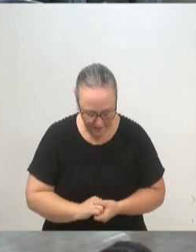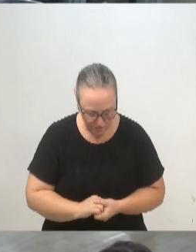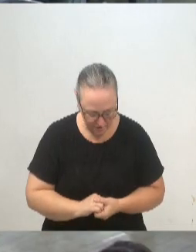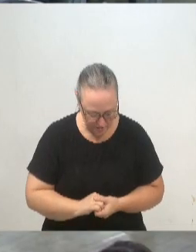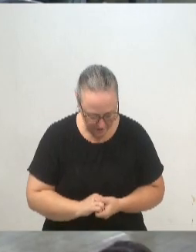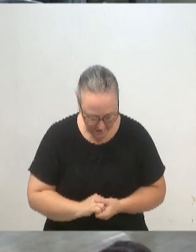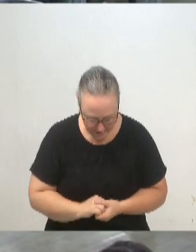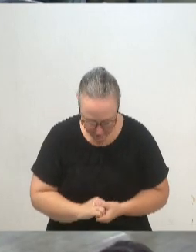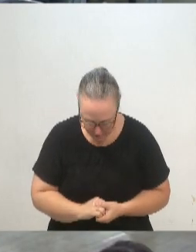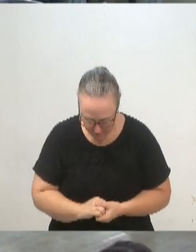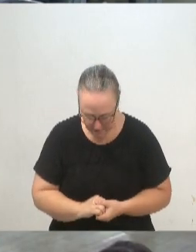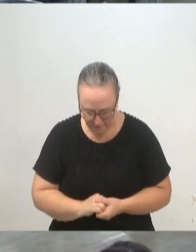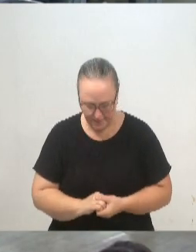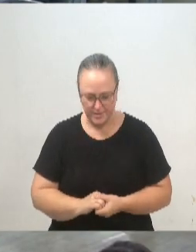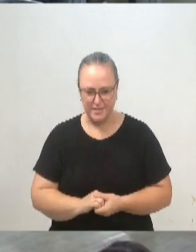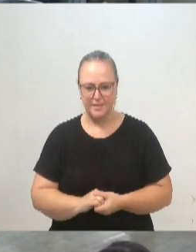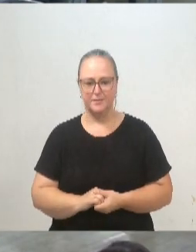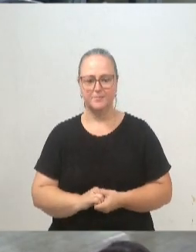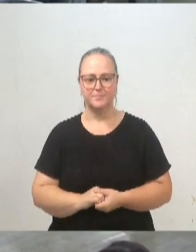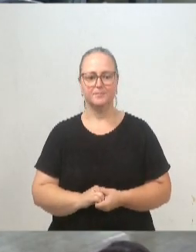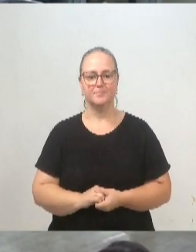responder ou aí sentado, fica à vontade.